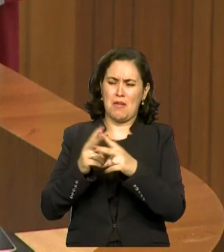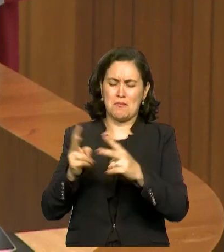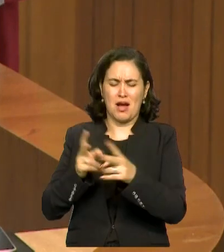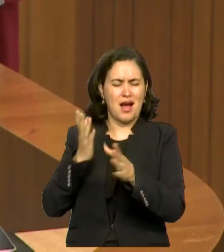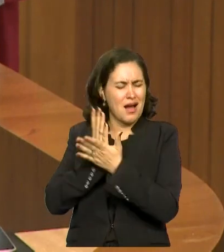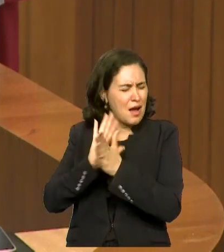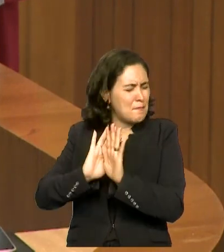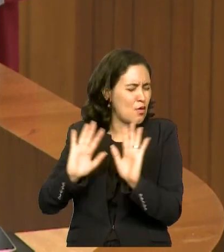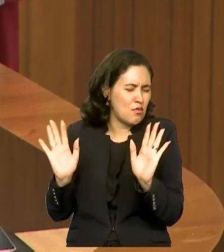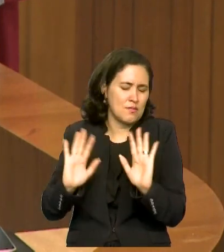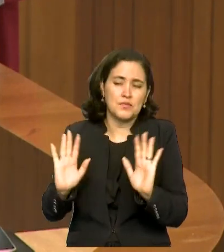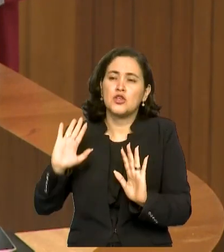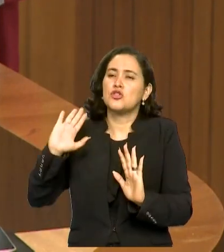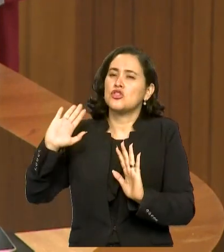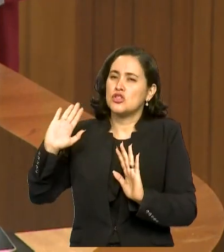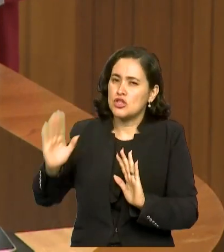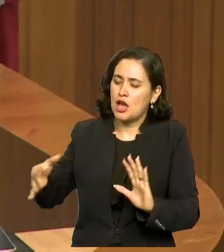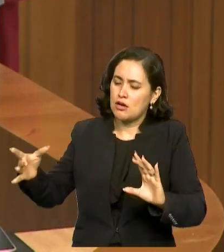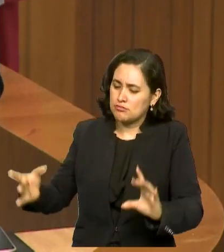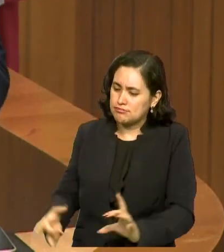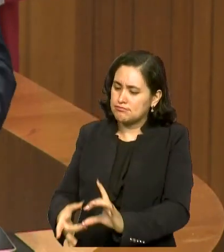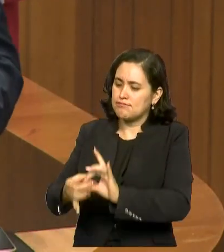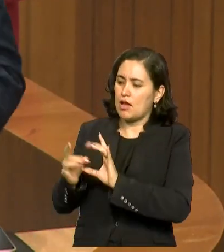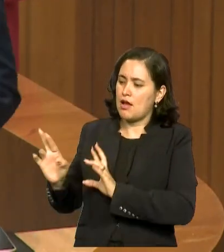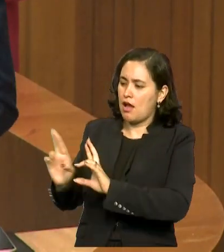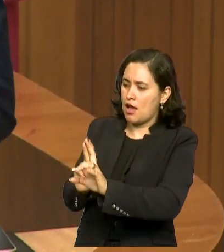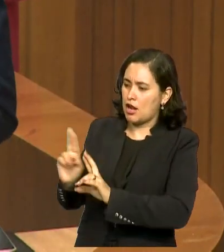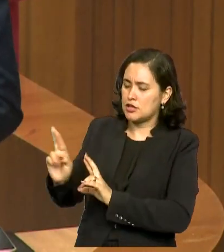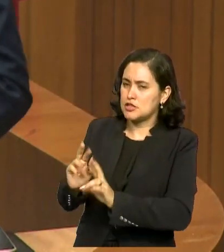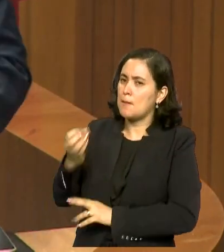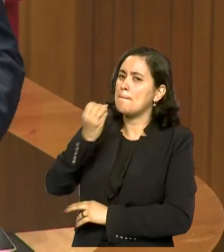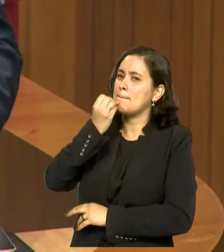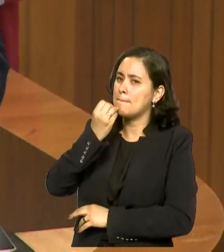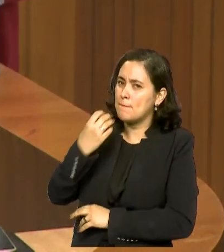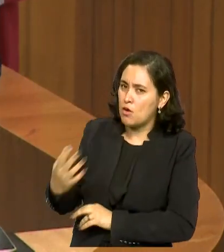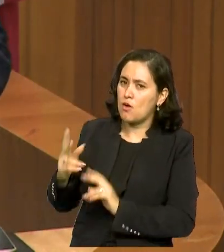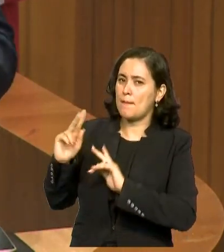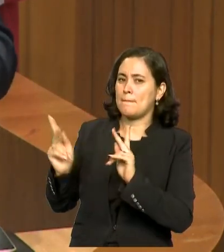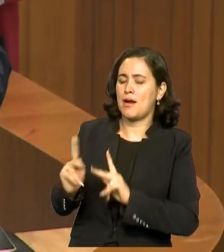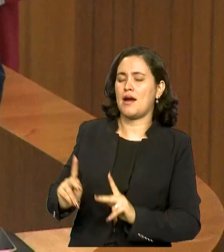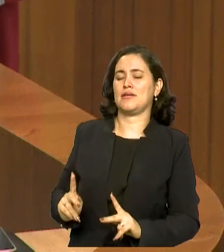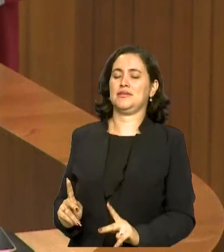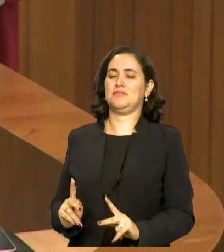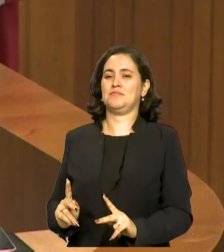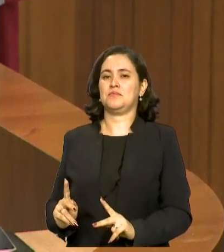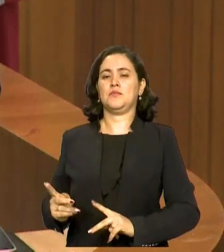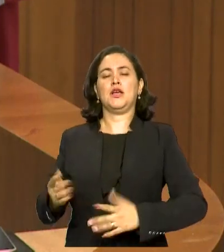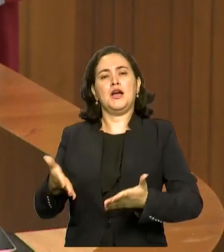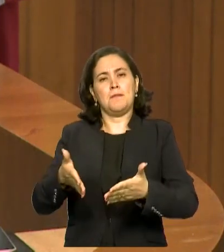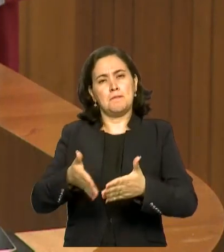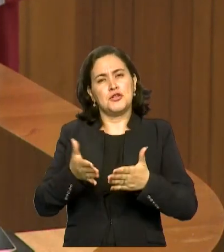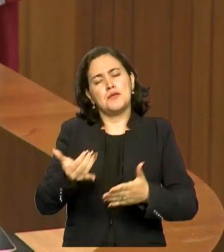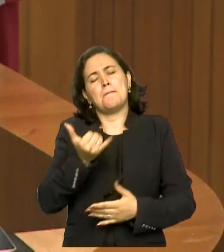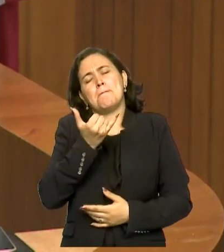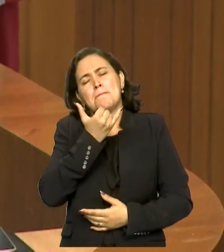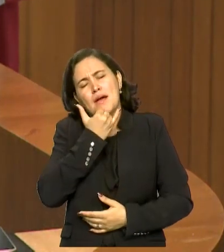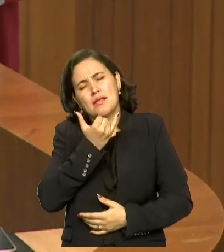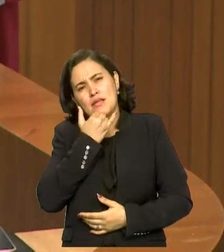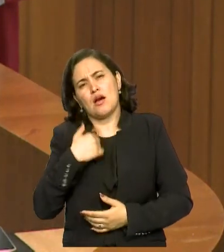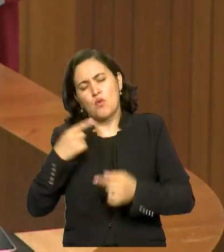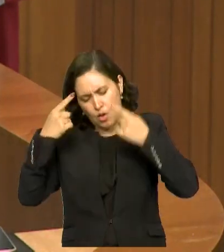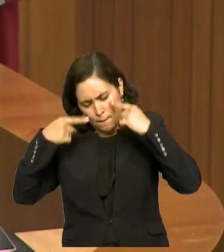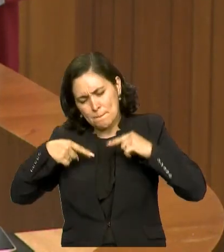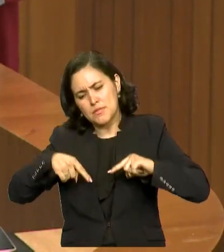e mantemos agora a mesma boa relação de sempre. Então aproveito aqui para me desculpar de maneira muito humilde, com toda a tranquilidade